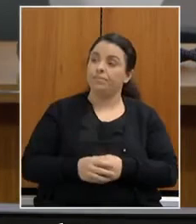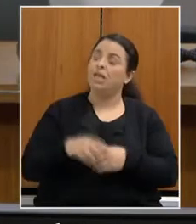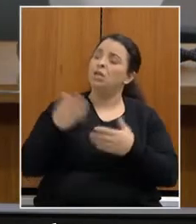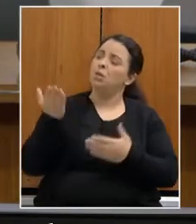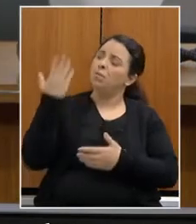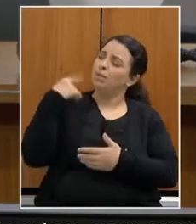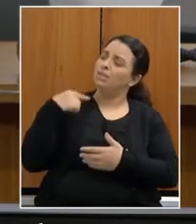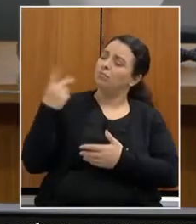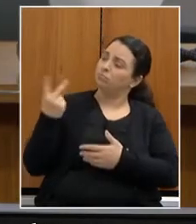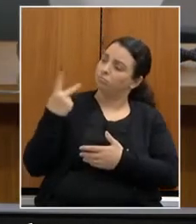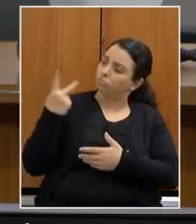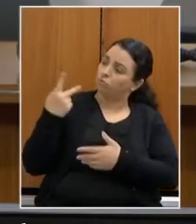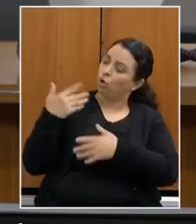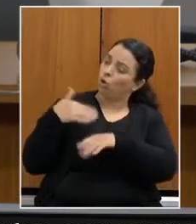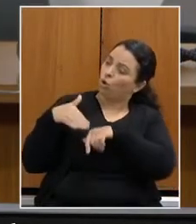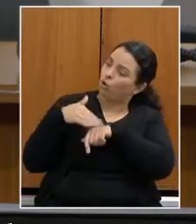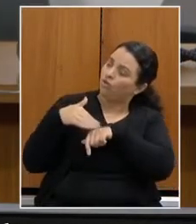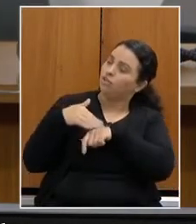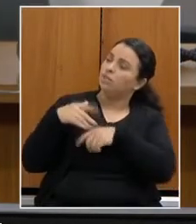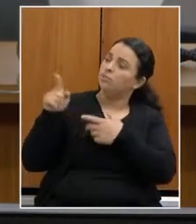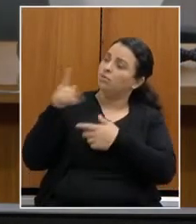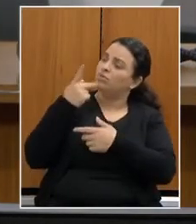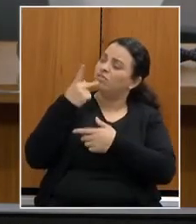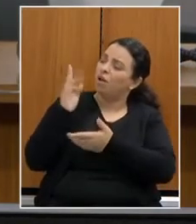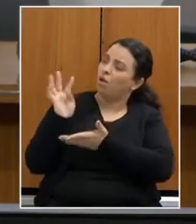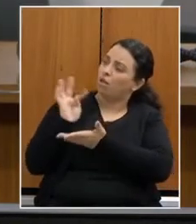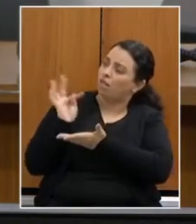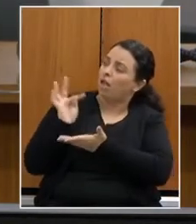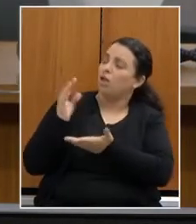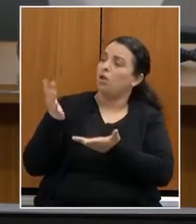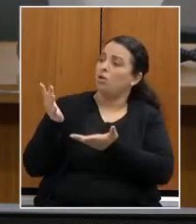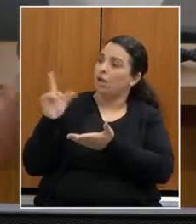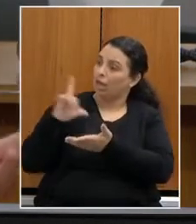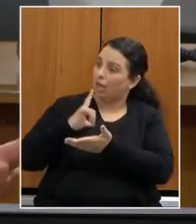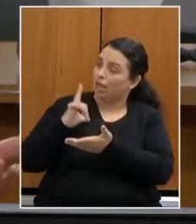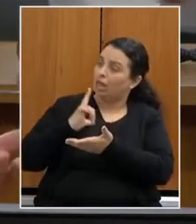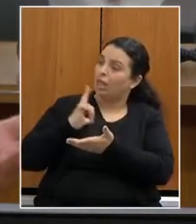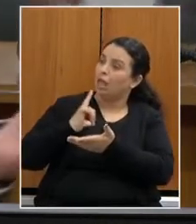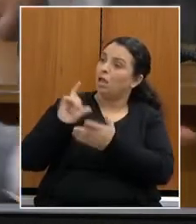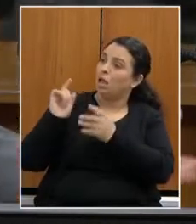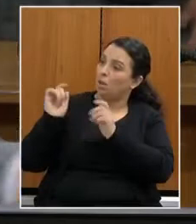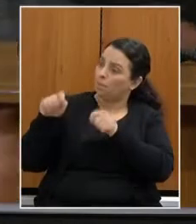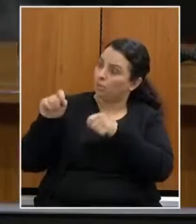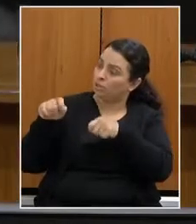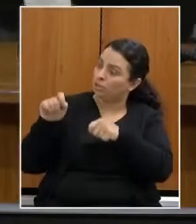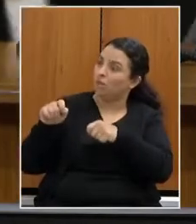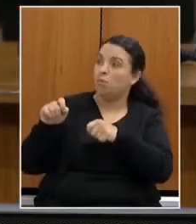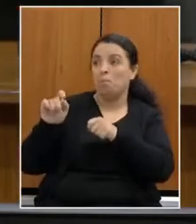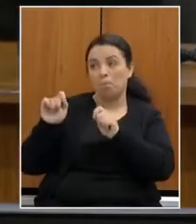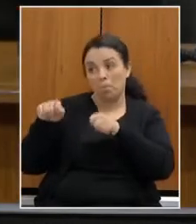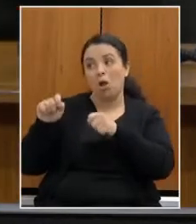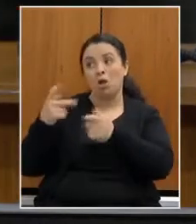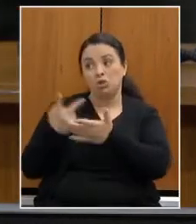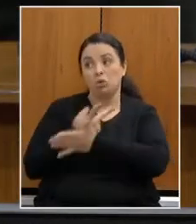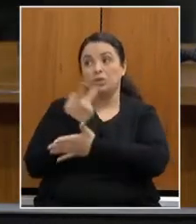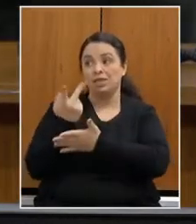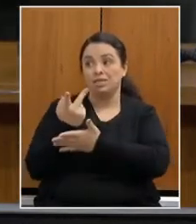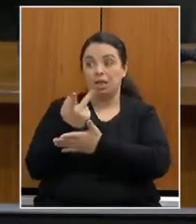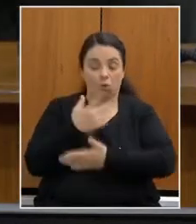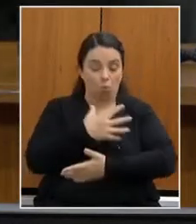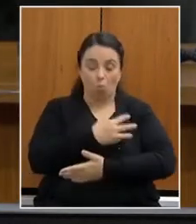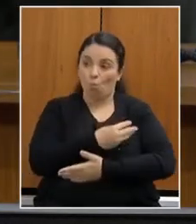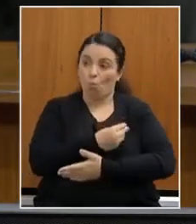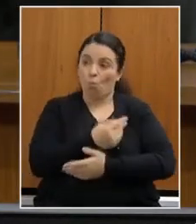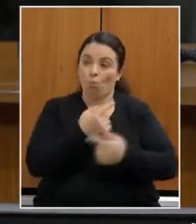técnico que há uma corrente que disse que é possível através do leite materno passar alguns anticorpos do